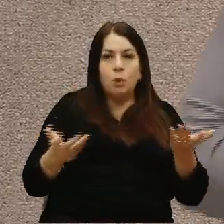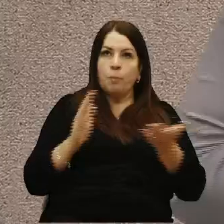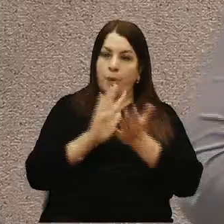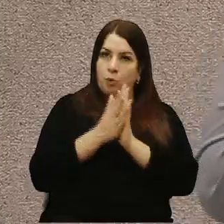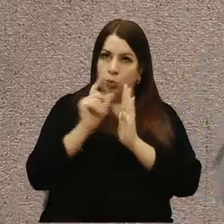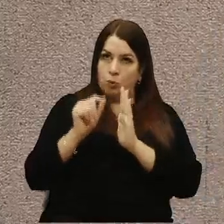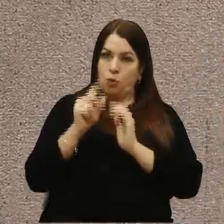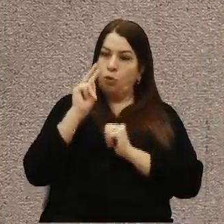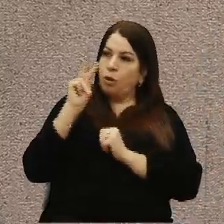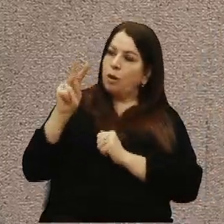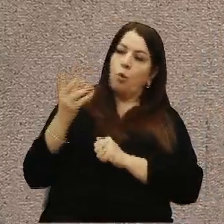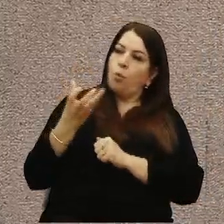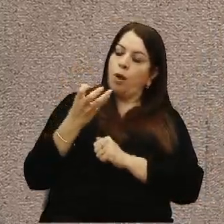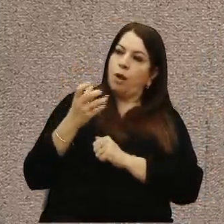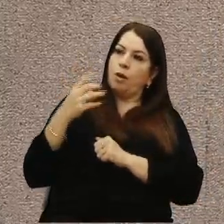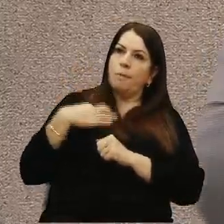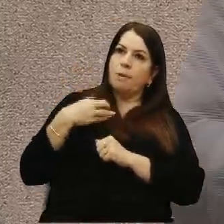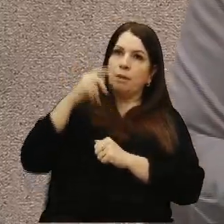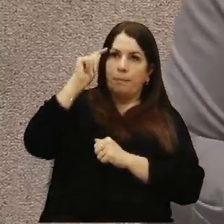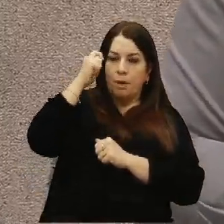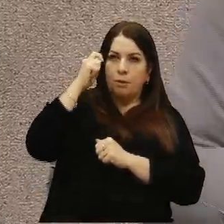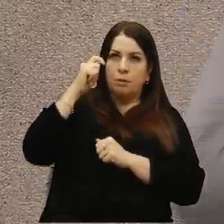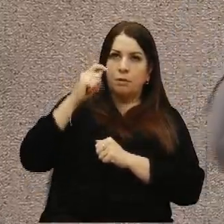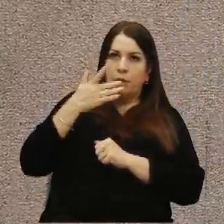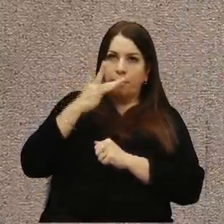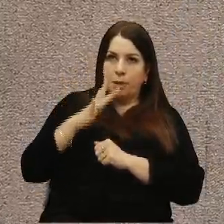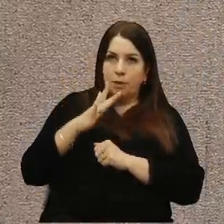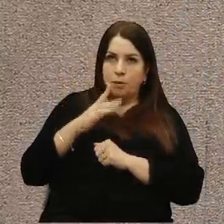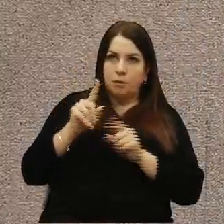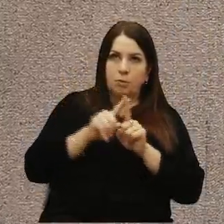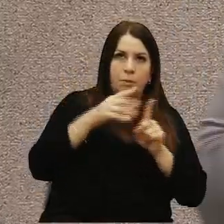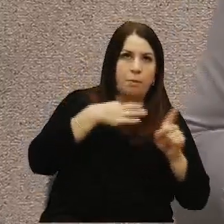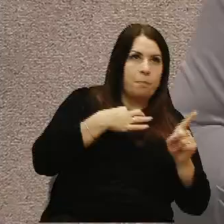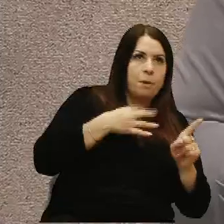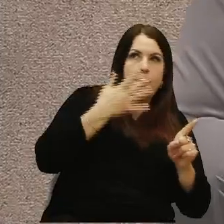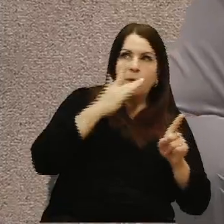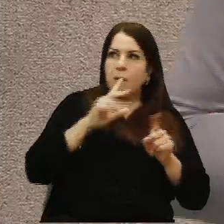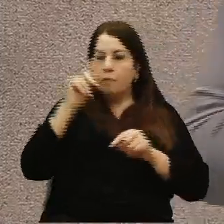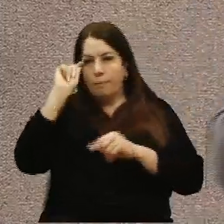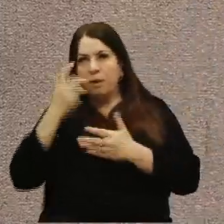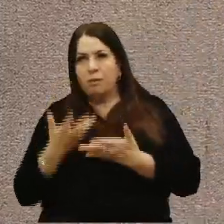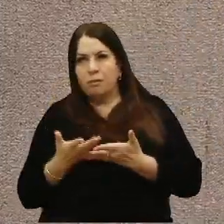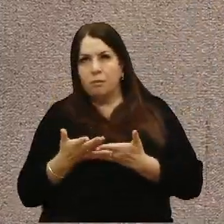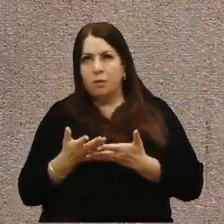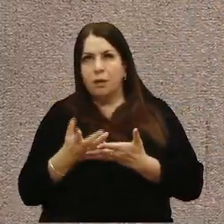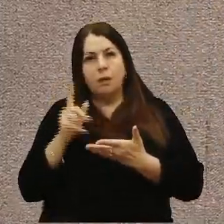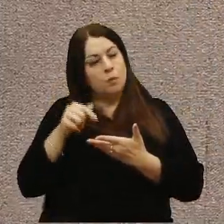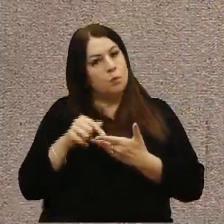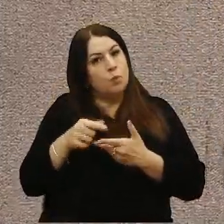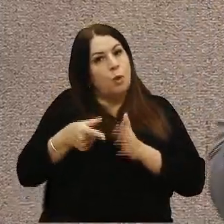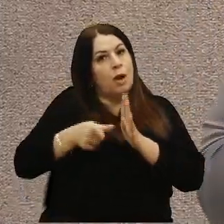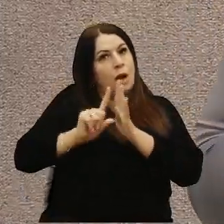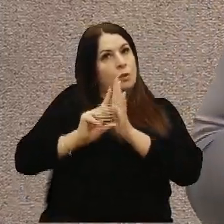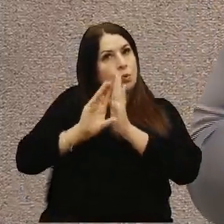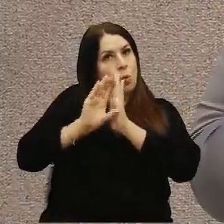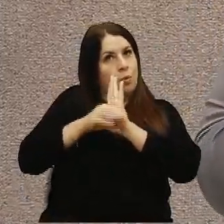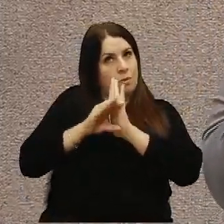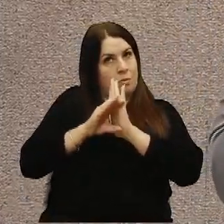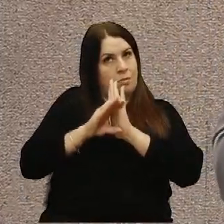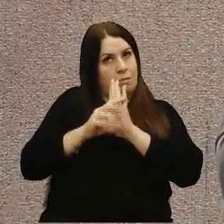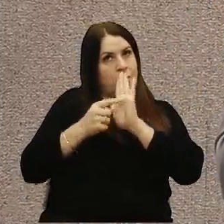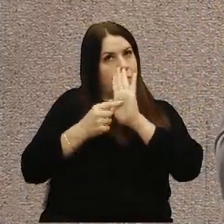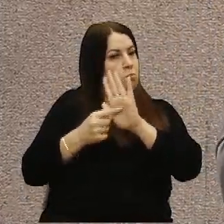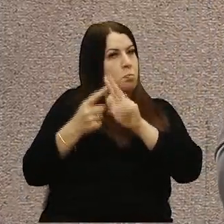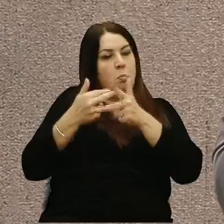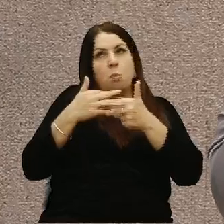quê? De eu olhar e dizer, eu não quero ir com a camiseta preta, eu vou com a camiseta branca. Não quero ir com a camiseta branca, eu vou com a camiseta preta. Isso é um pré-conceito que eu tenho estabelecido sobre